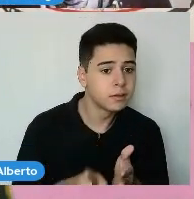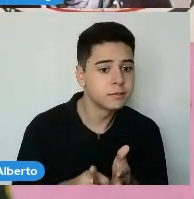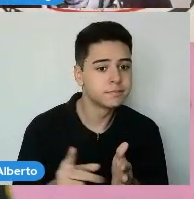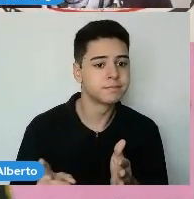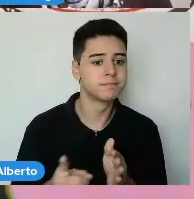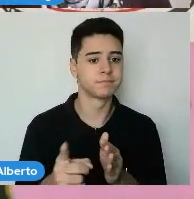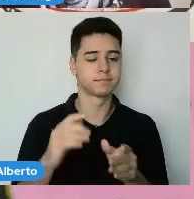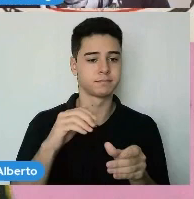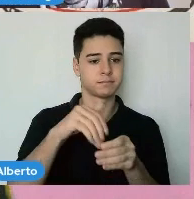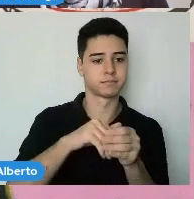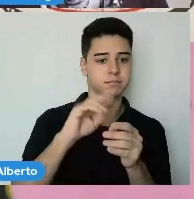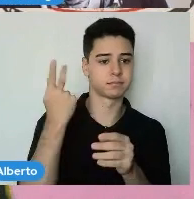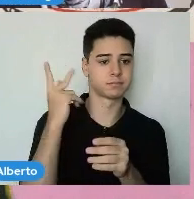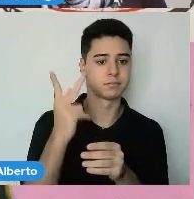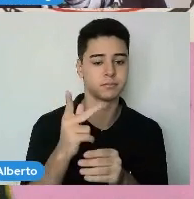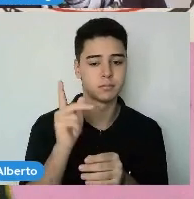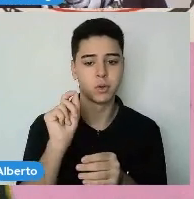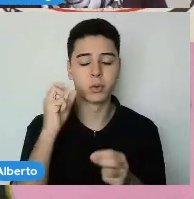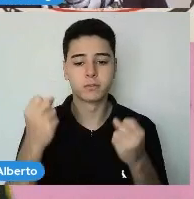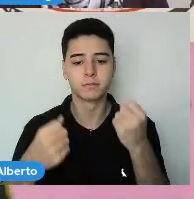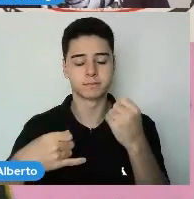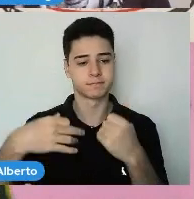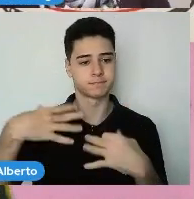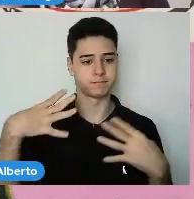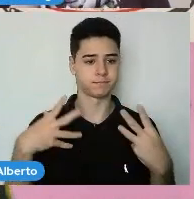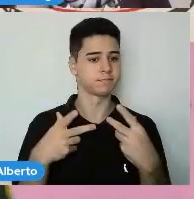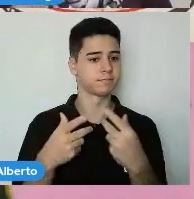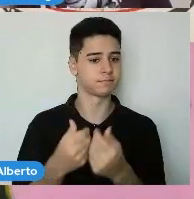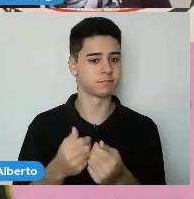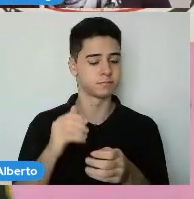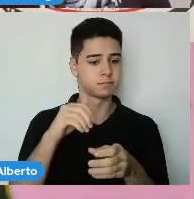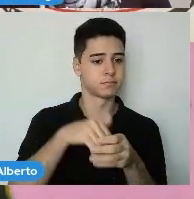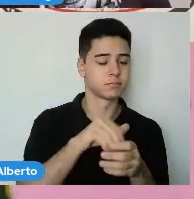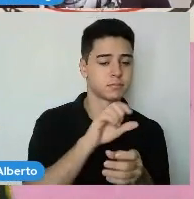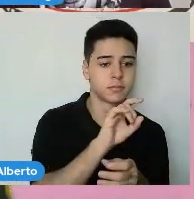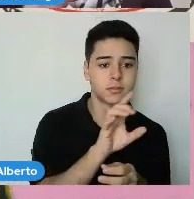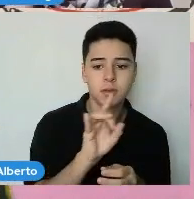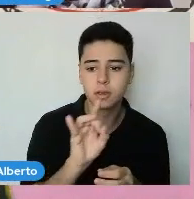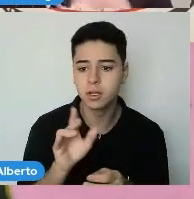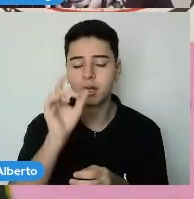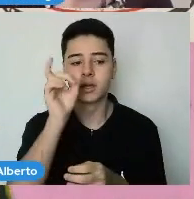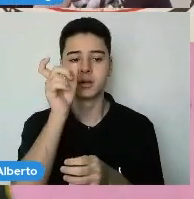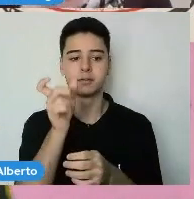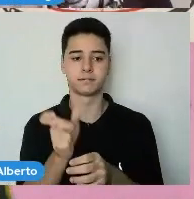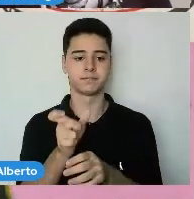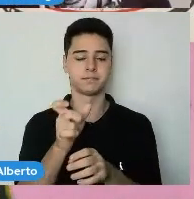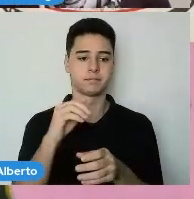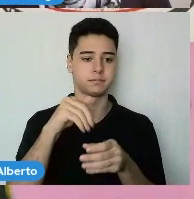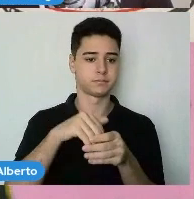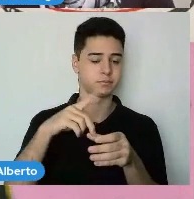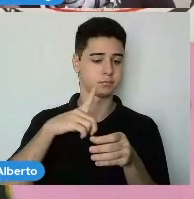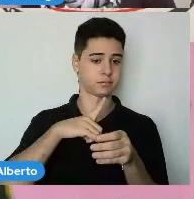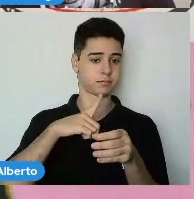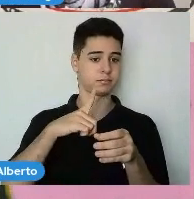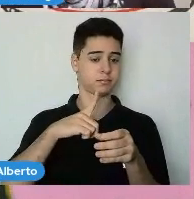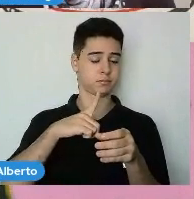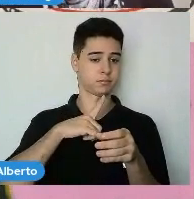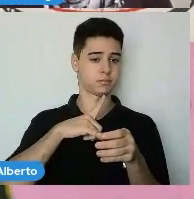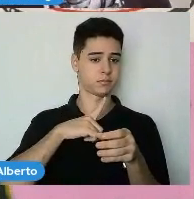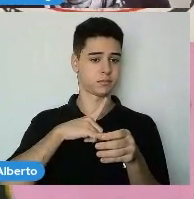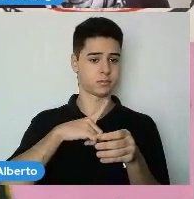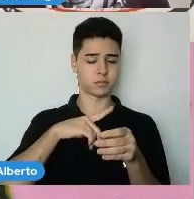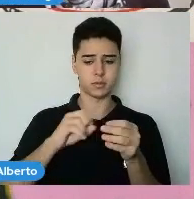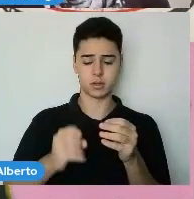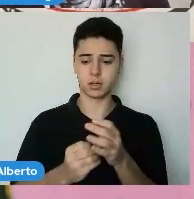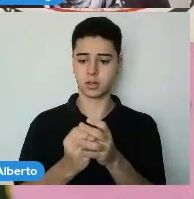da história? É isso que ele está falando. Que dentro de cada pessoa mora a potência para